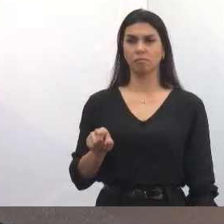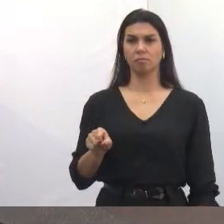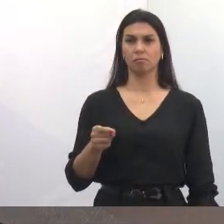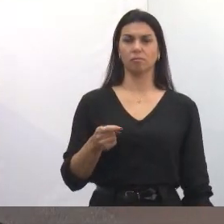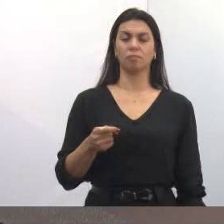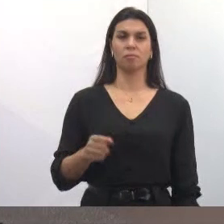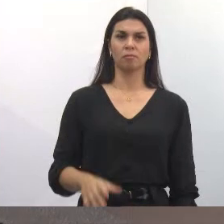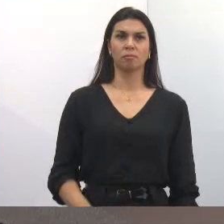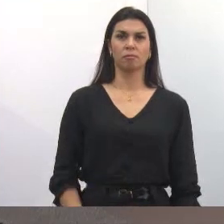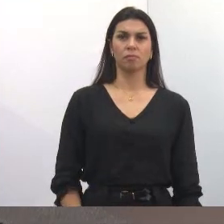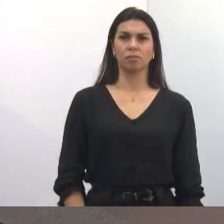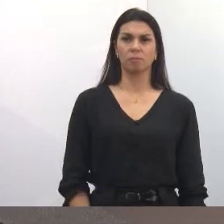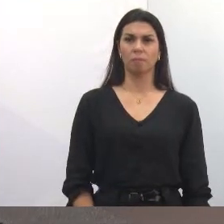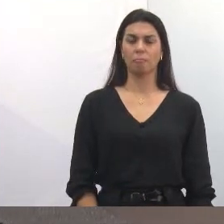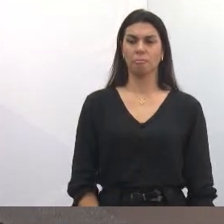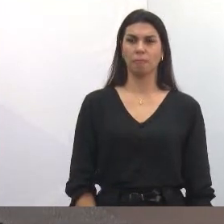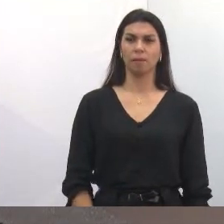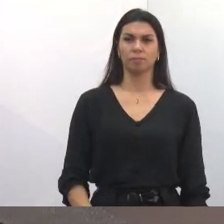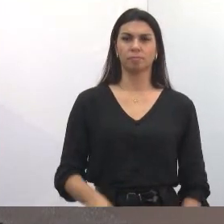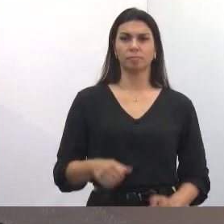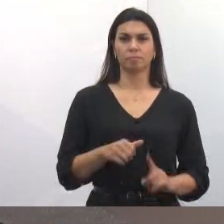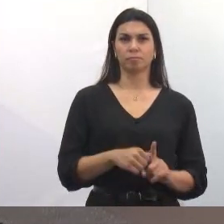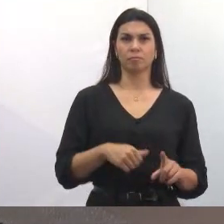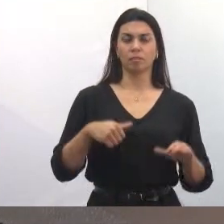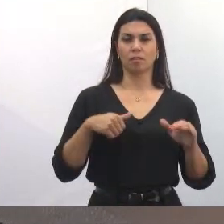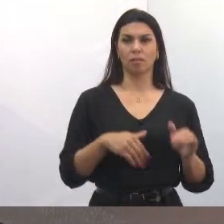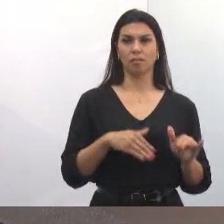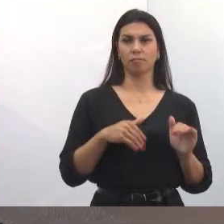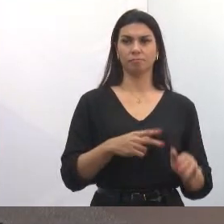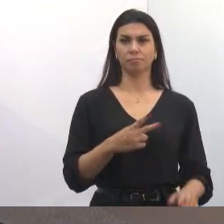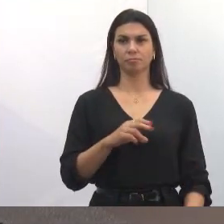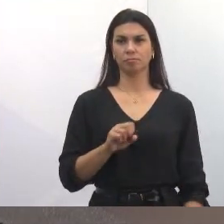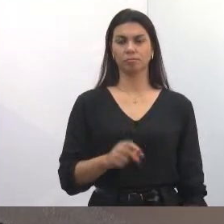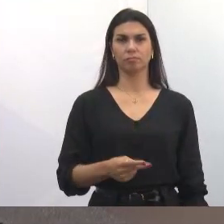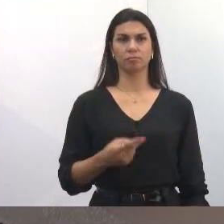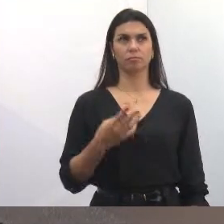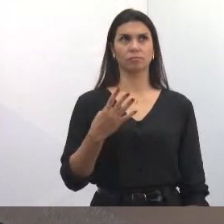R$ 2.520.265.098. Setembro de 2023,